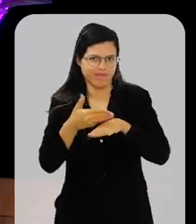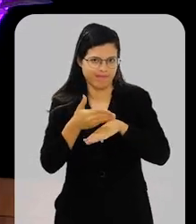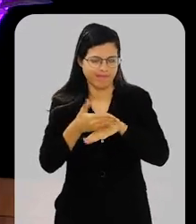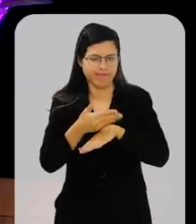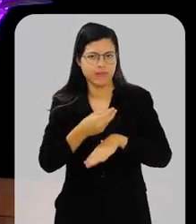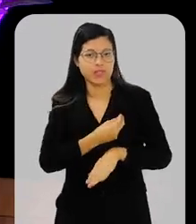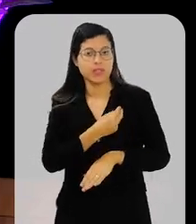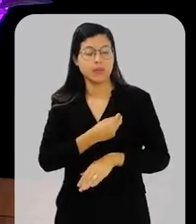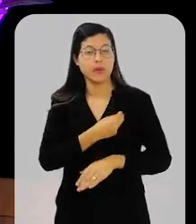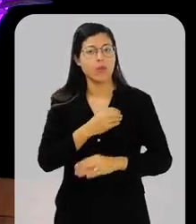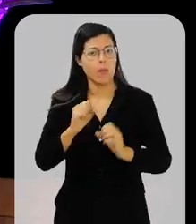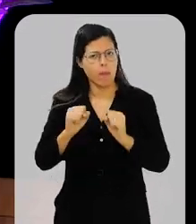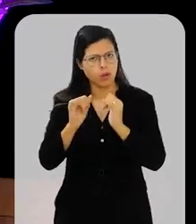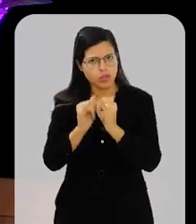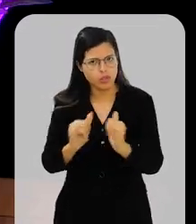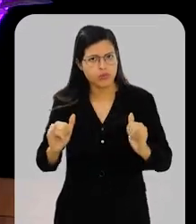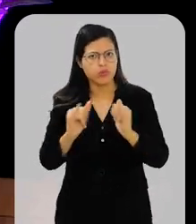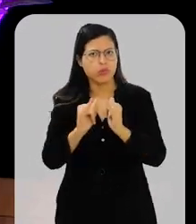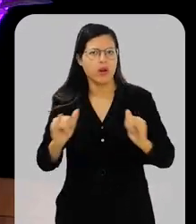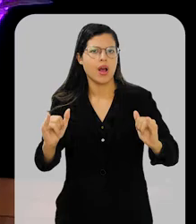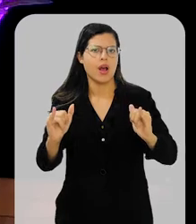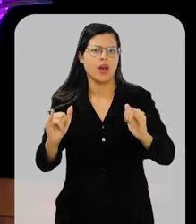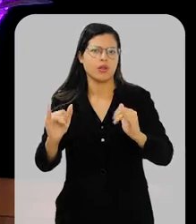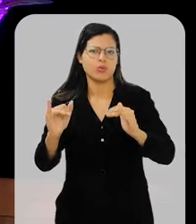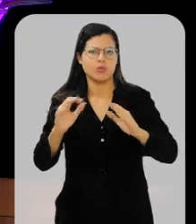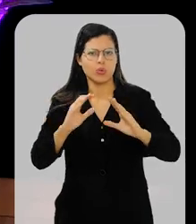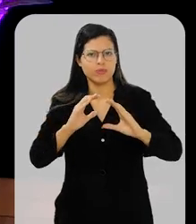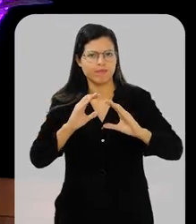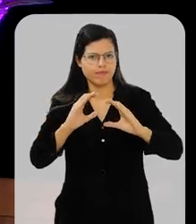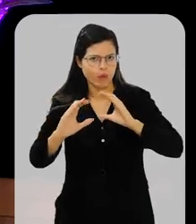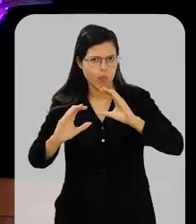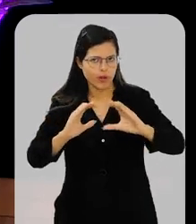aqui participando, por exemplo, pode ser divulgado,